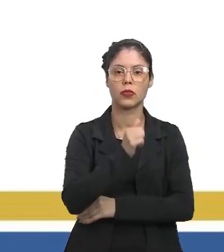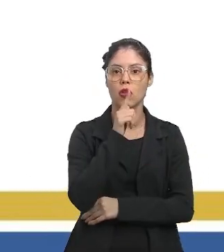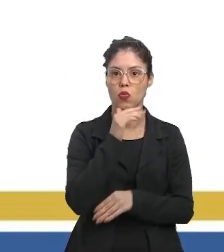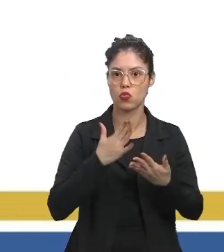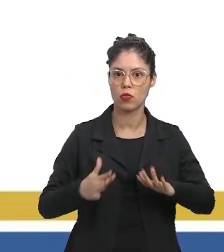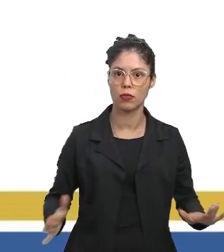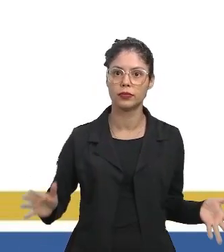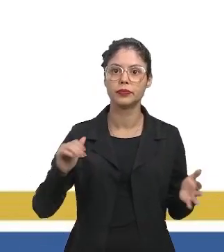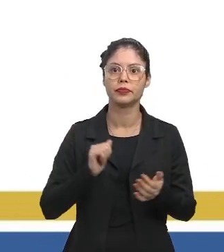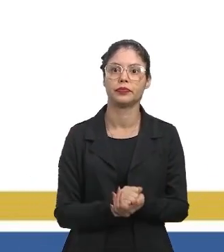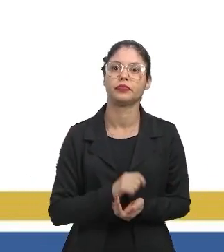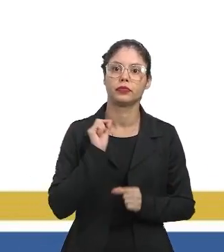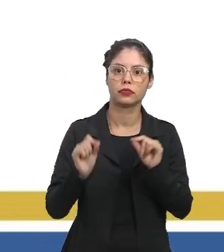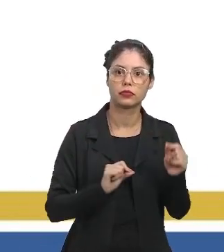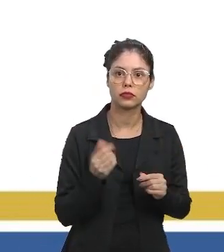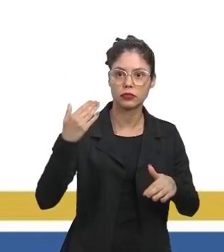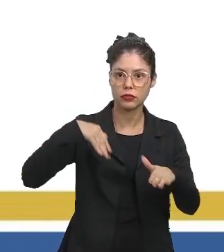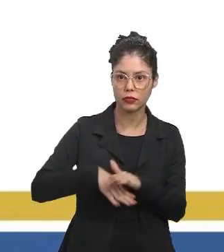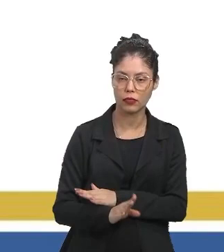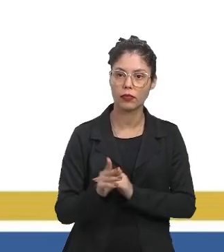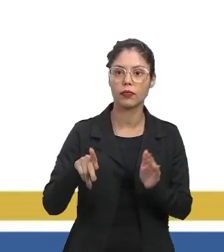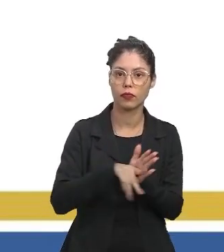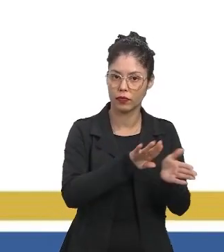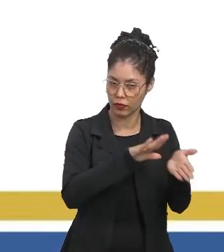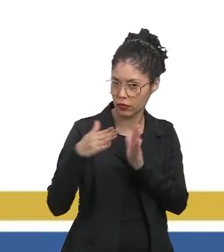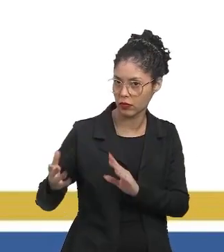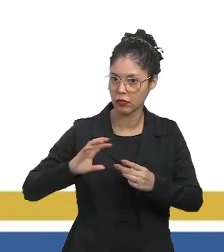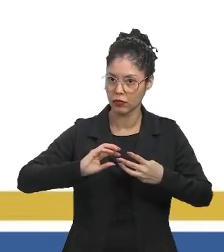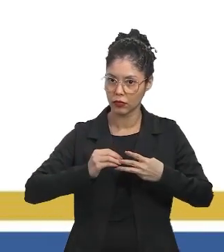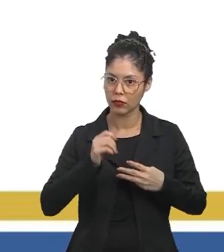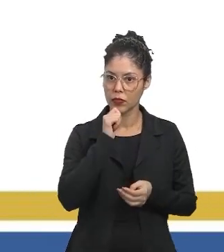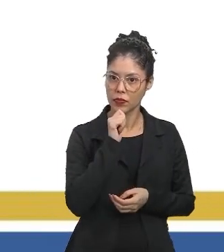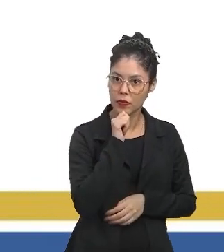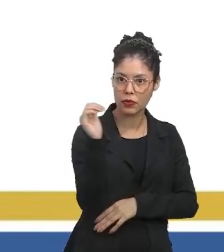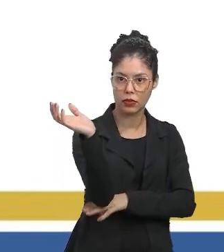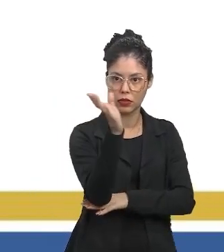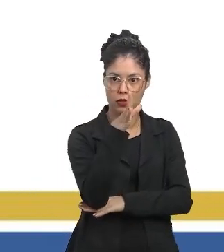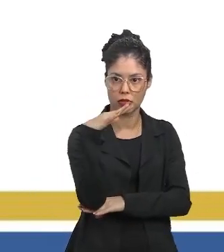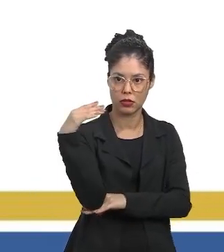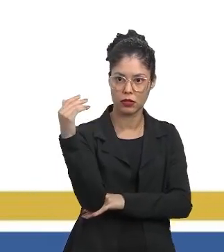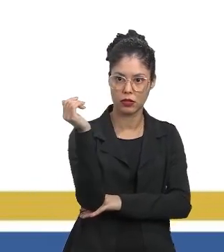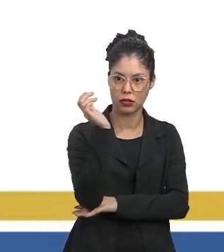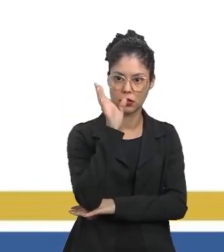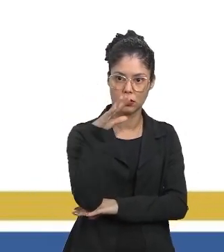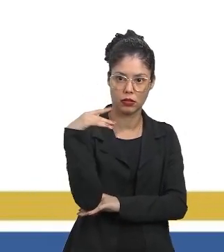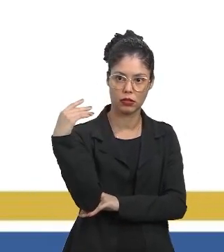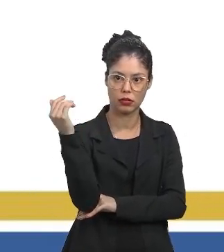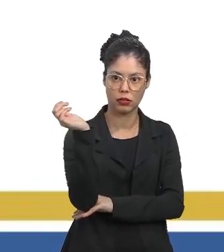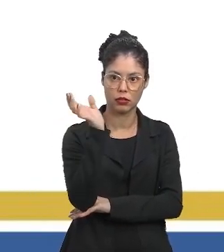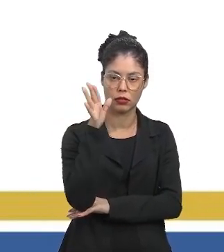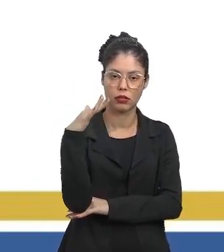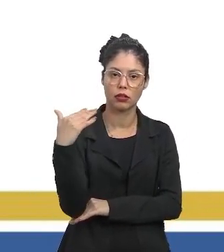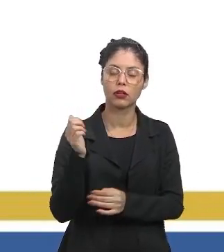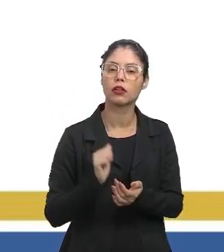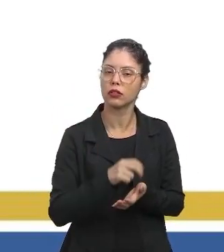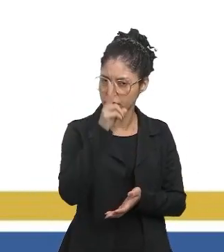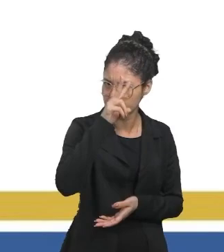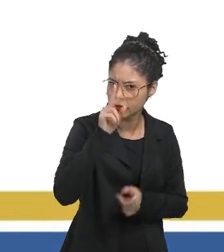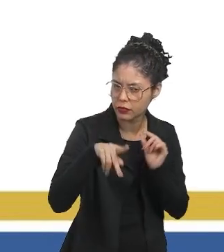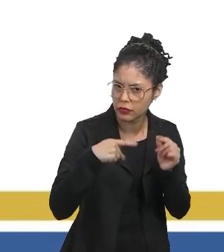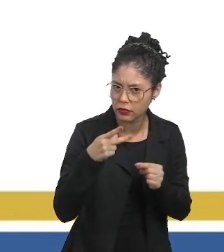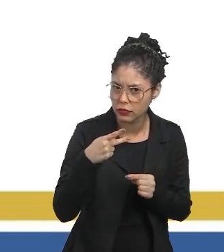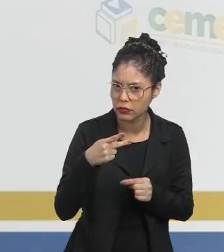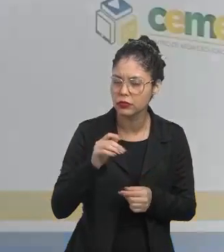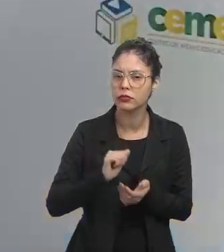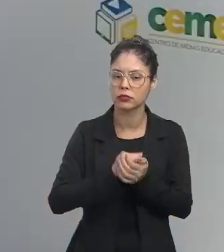ímpar. Quer dizer, guardar parte da maquinaria das células das algas. Lembra que algas são seres fotossintetizantes, que